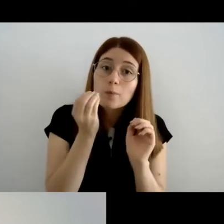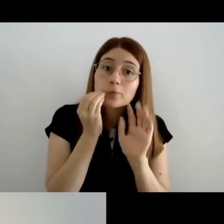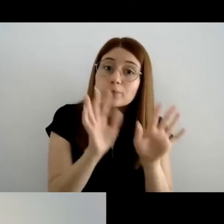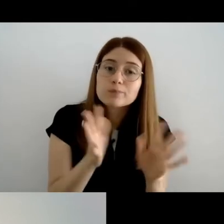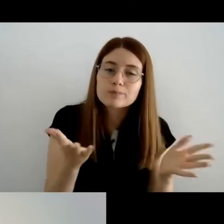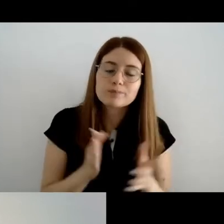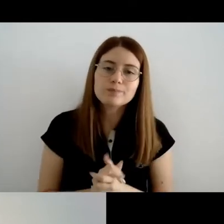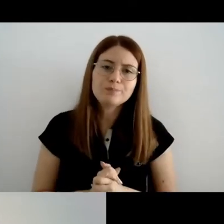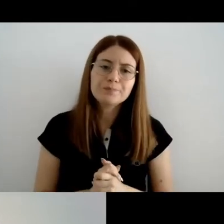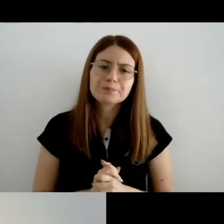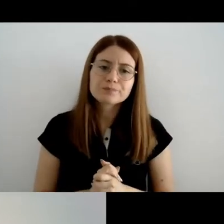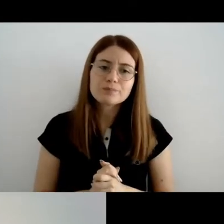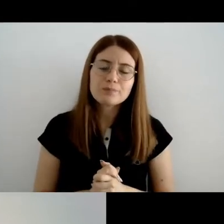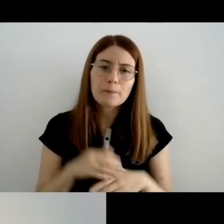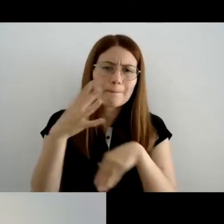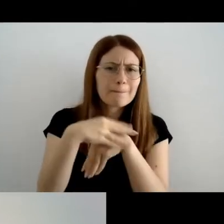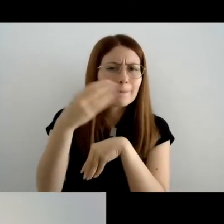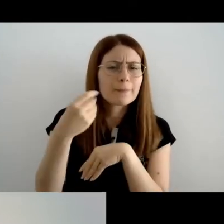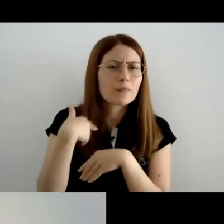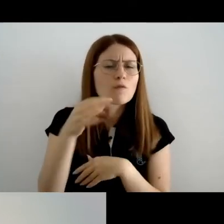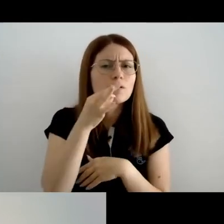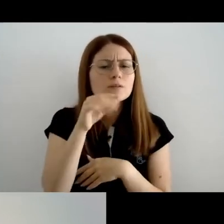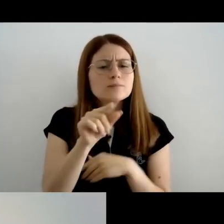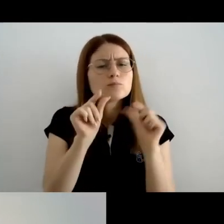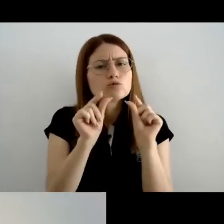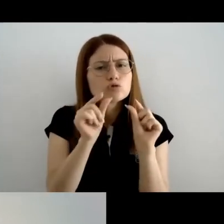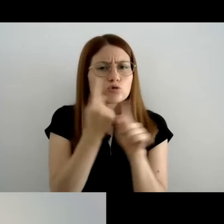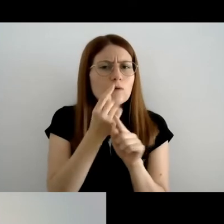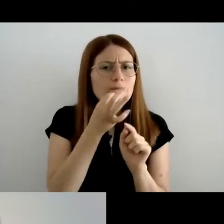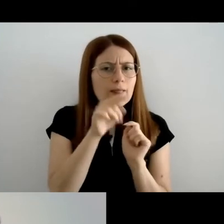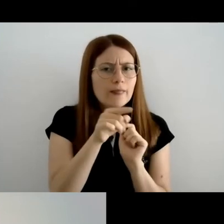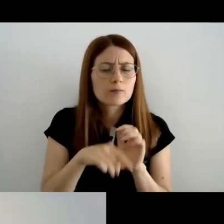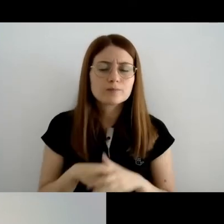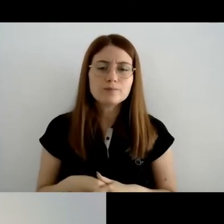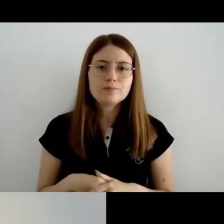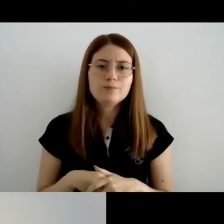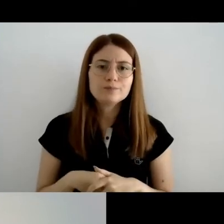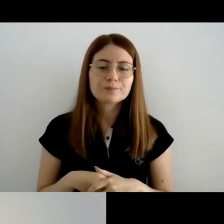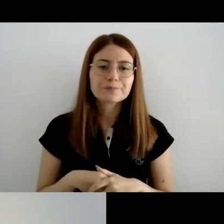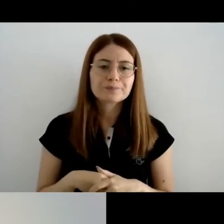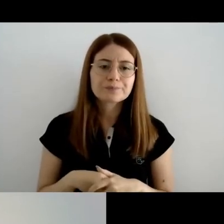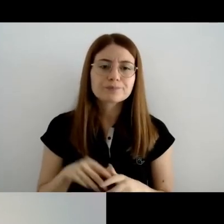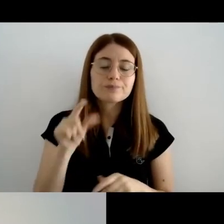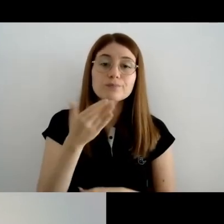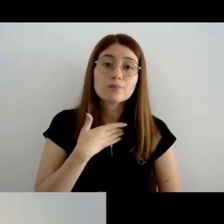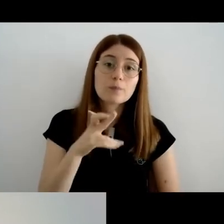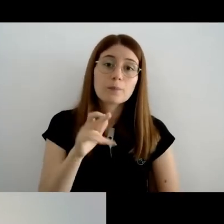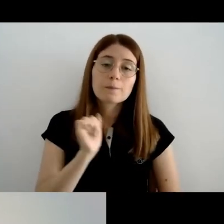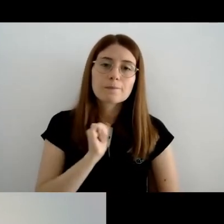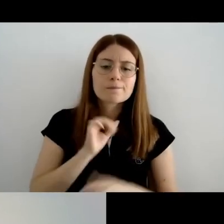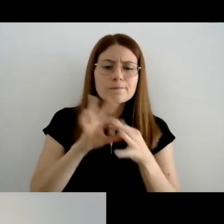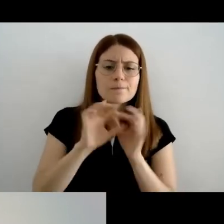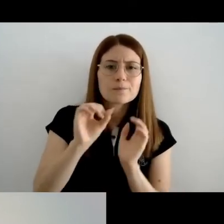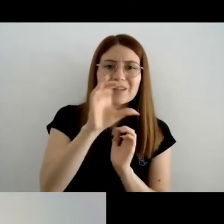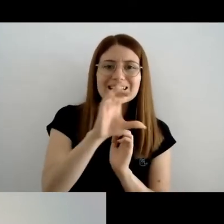bocadinho mais à frente vou tentar tocar aqui sim um ou outro ponto sobre isso. Fiz também o meu doutoramento no âmbito das ciências